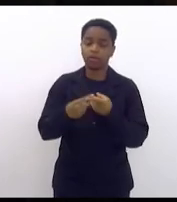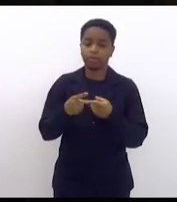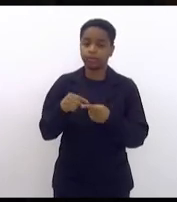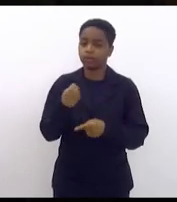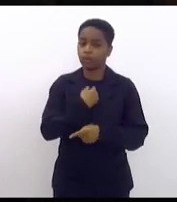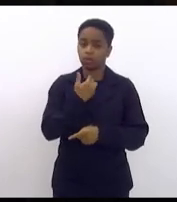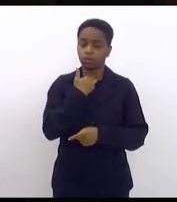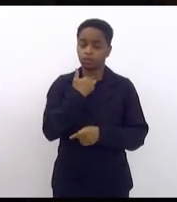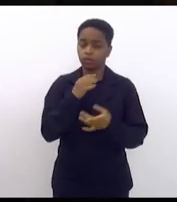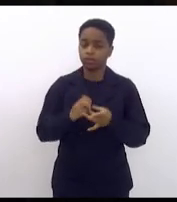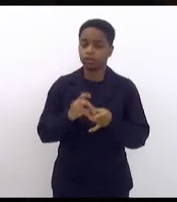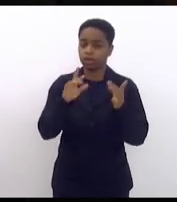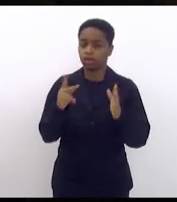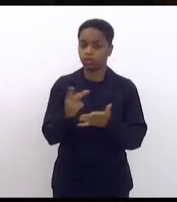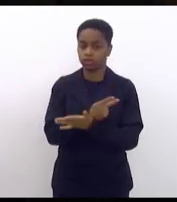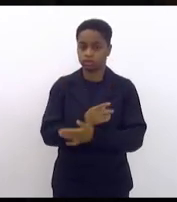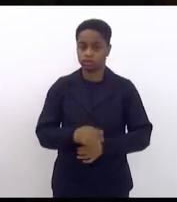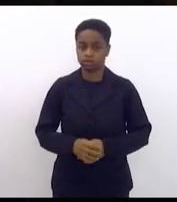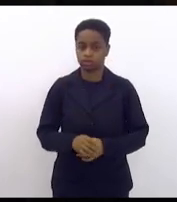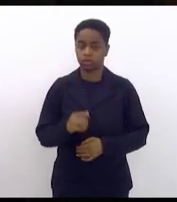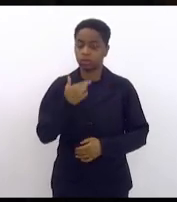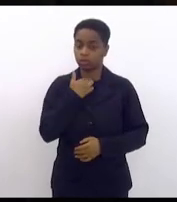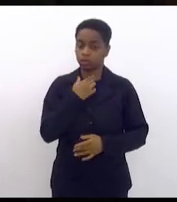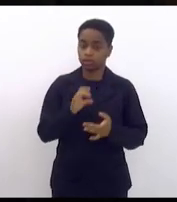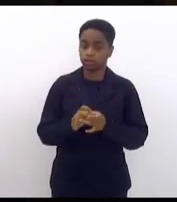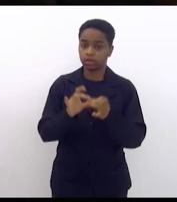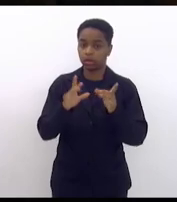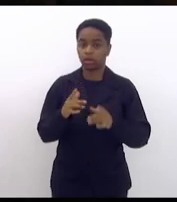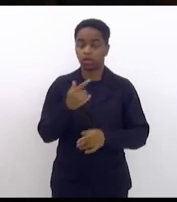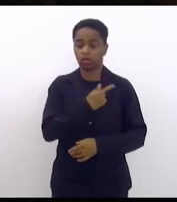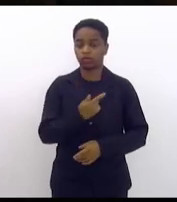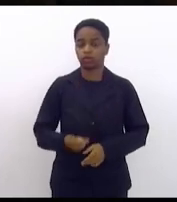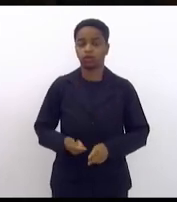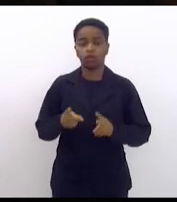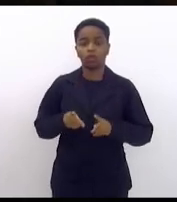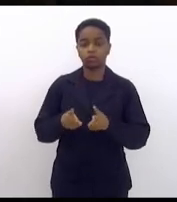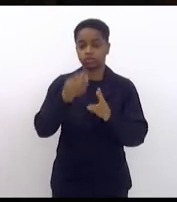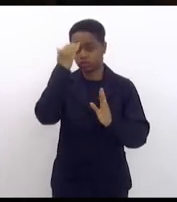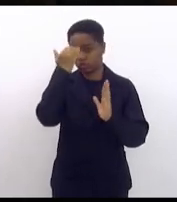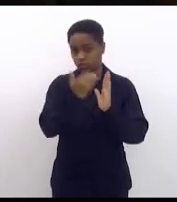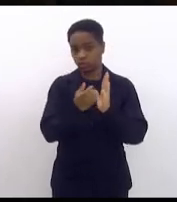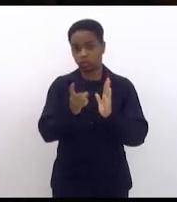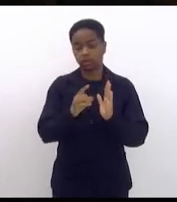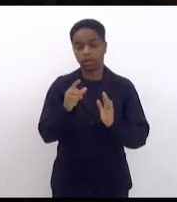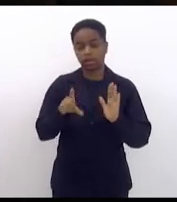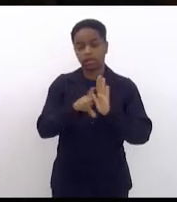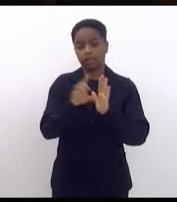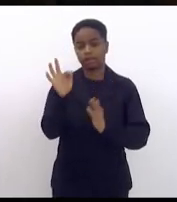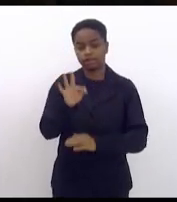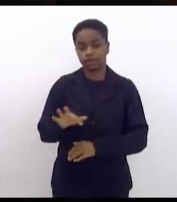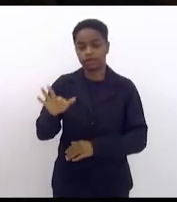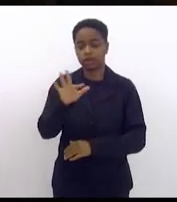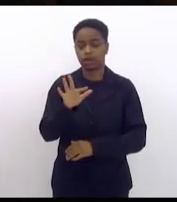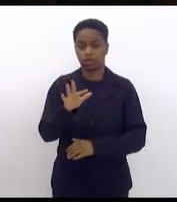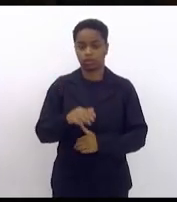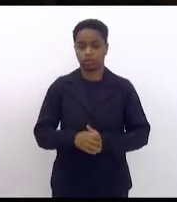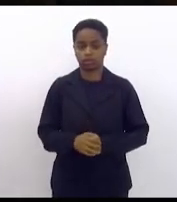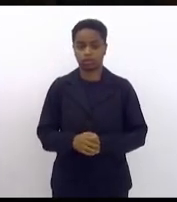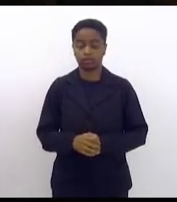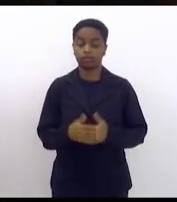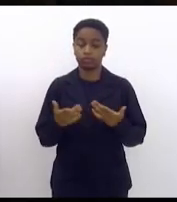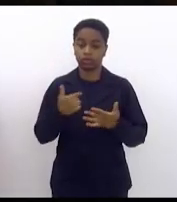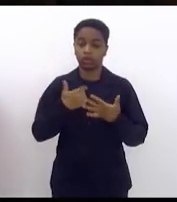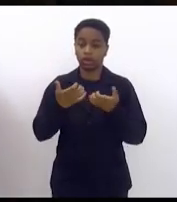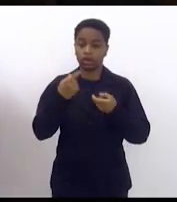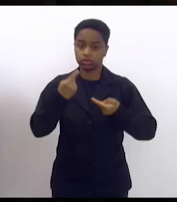permitir que isso se repita. Nós não podemos permitir que o governo continue descumprindo leis federais, como a lei do piso. E aí eu quero